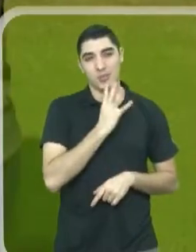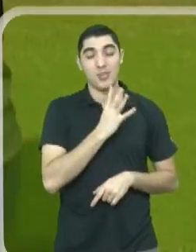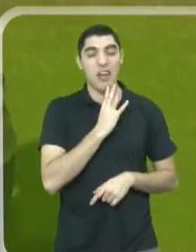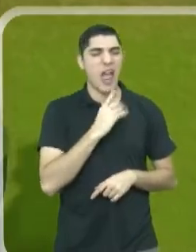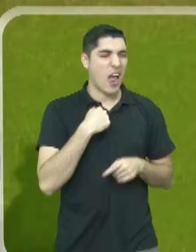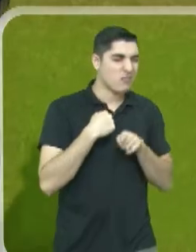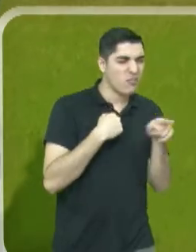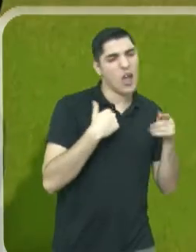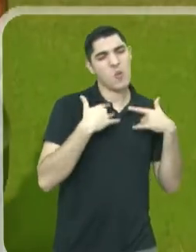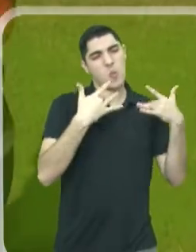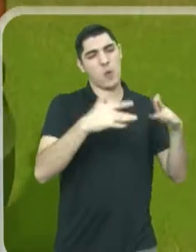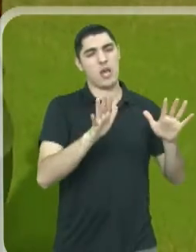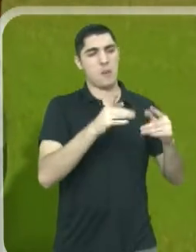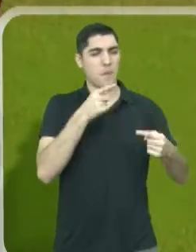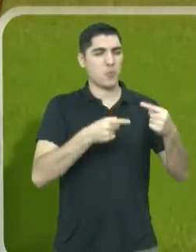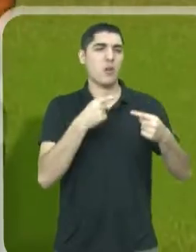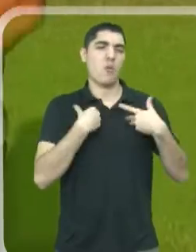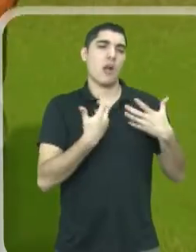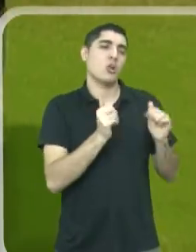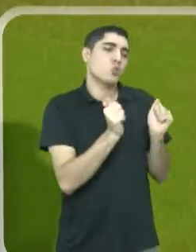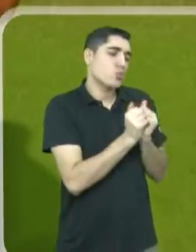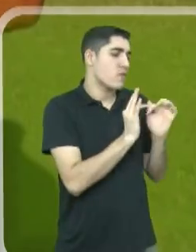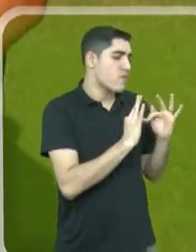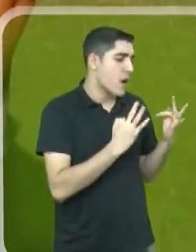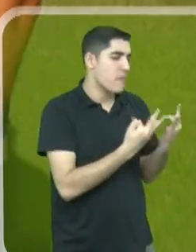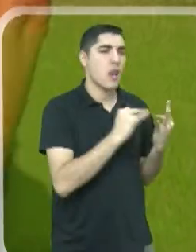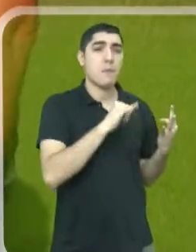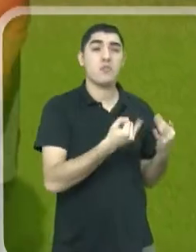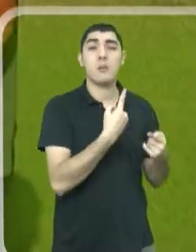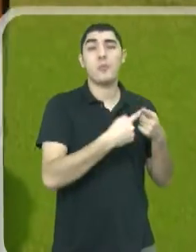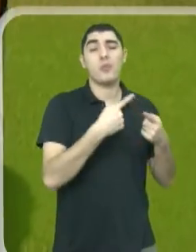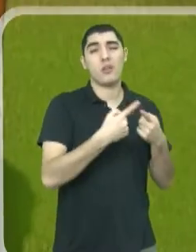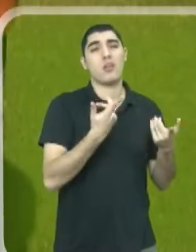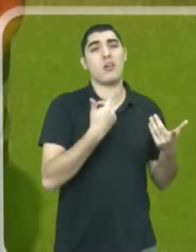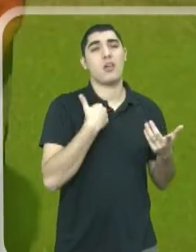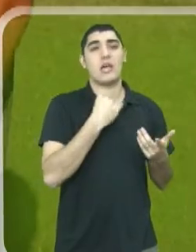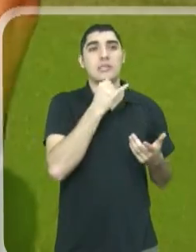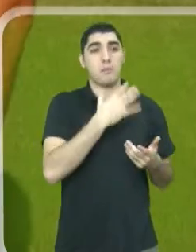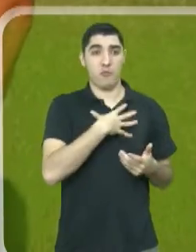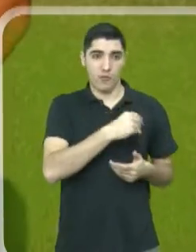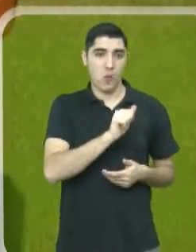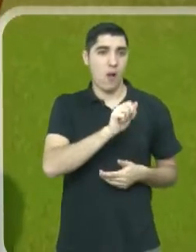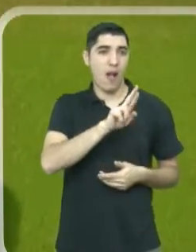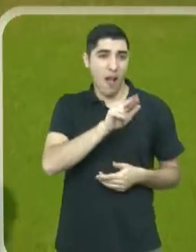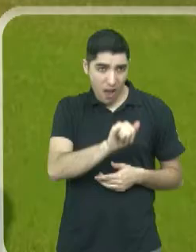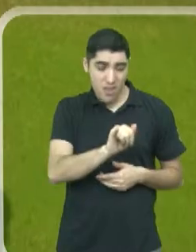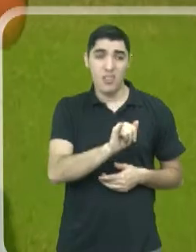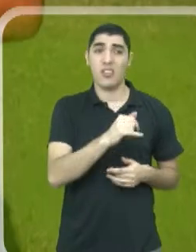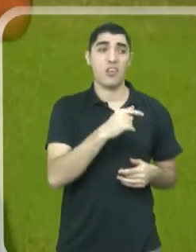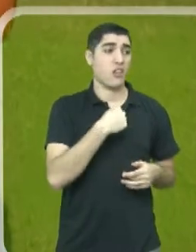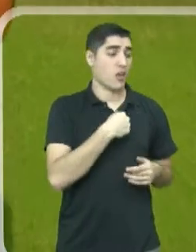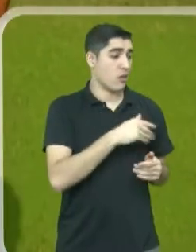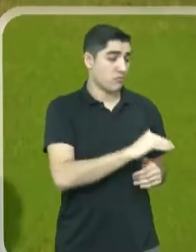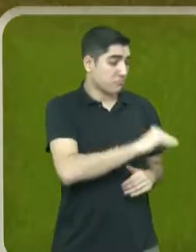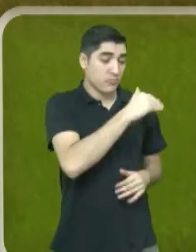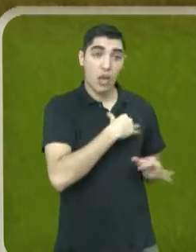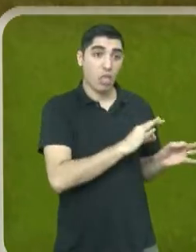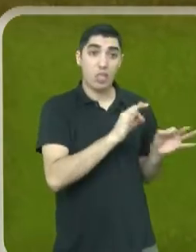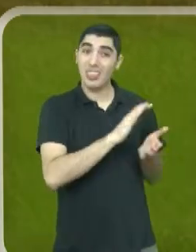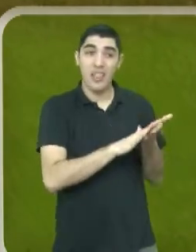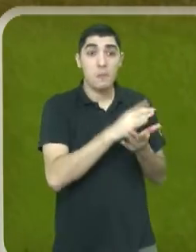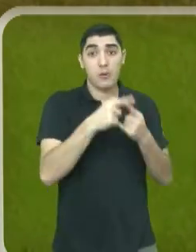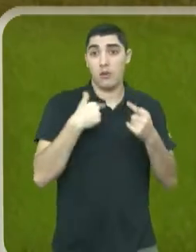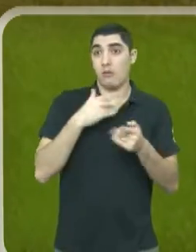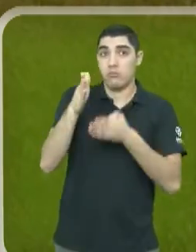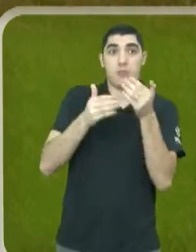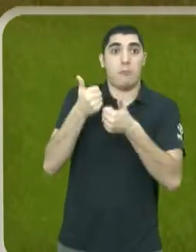queria curtir meus filhos um pouco também, que eu não tinha visto o Raí crescer. O futebol demanda muito, eu não vi o Raí aprender a andar, eu